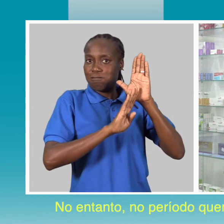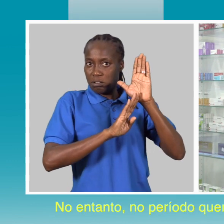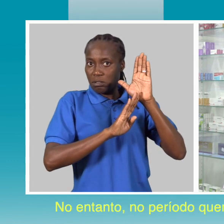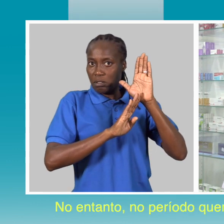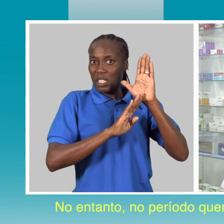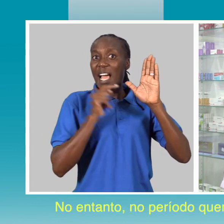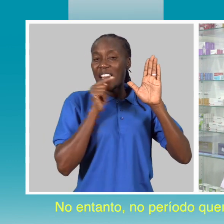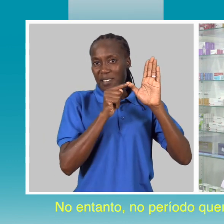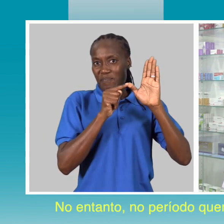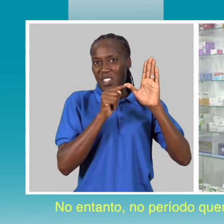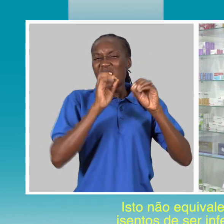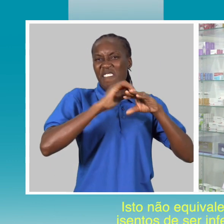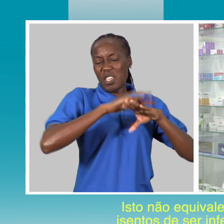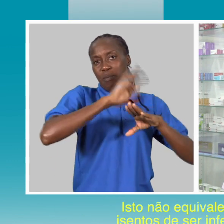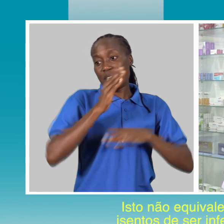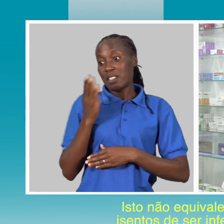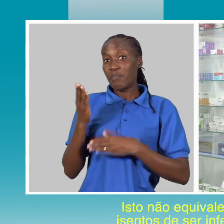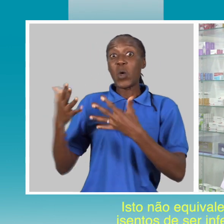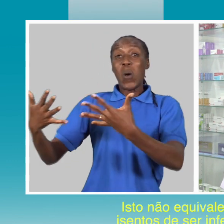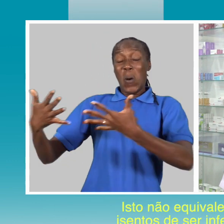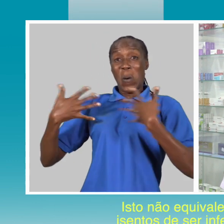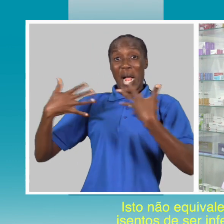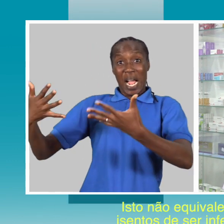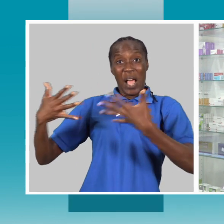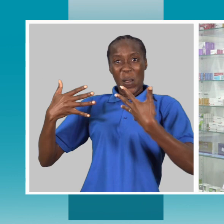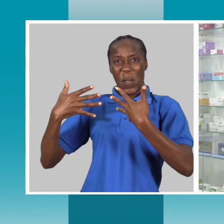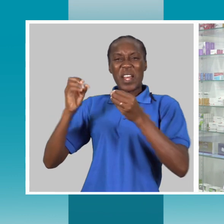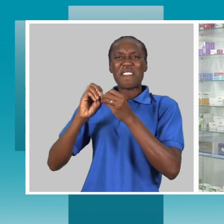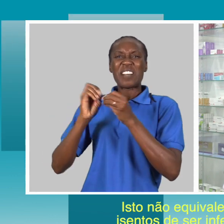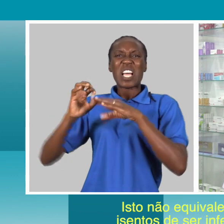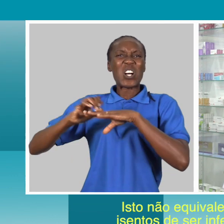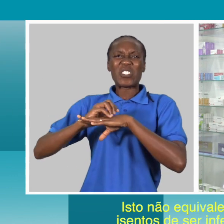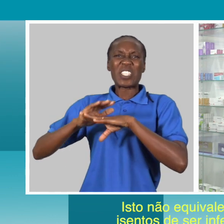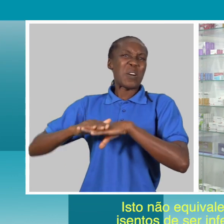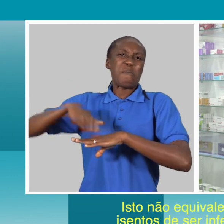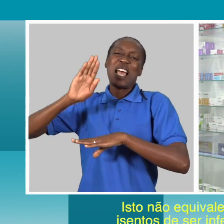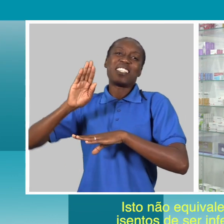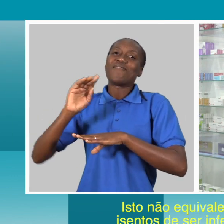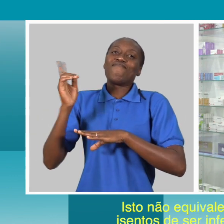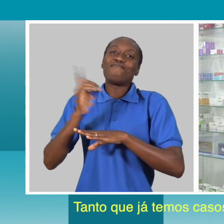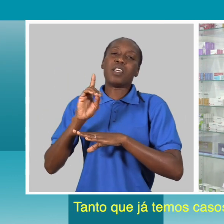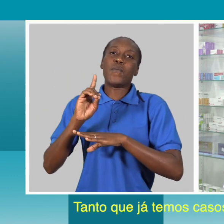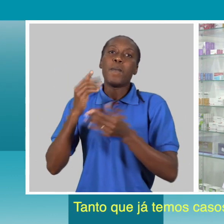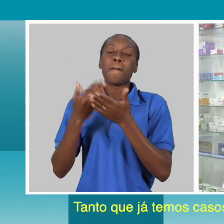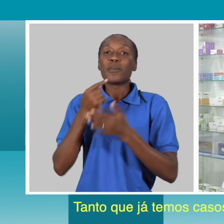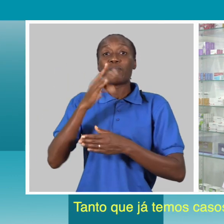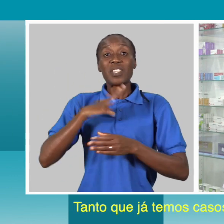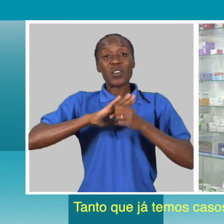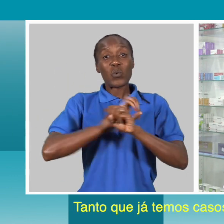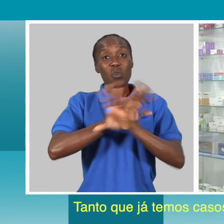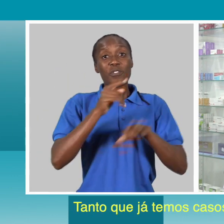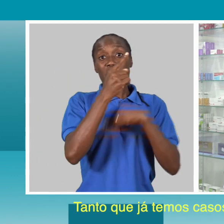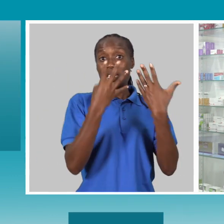vírus sobrevivem menos. Mas isso não quer dizer que não estamos isentos de ter a infecção por Covid-19, tanto que